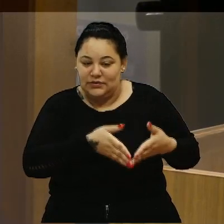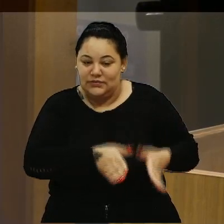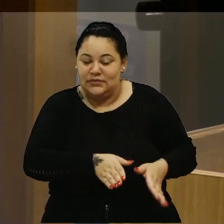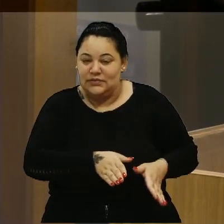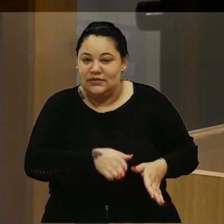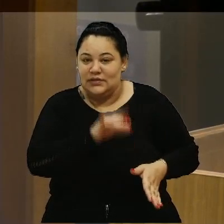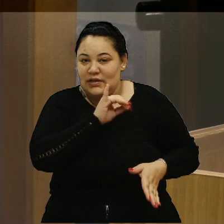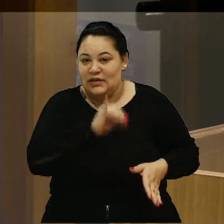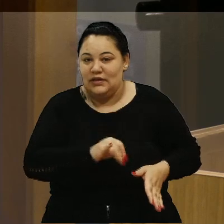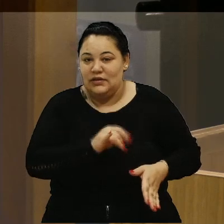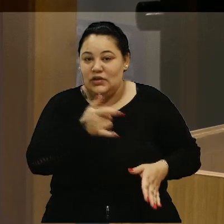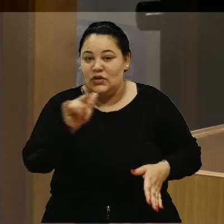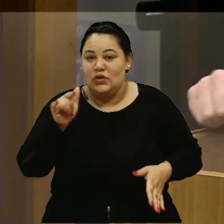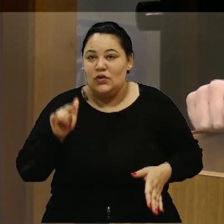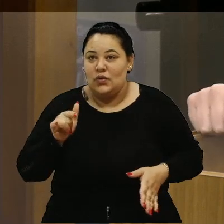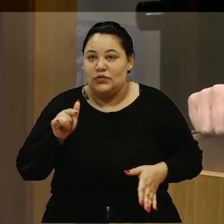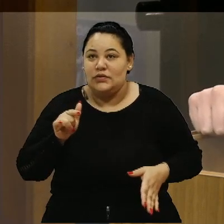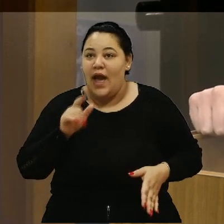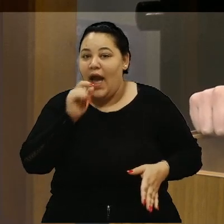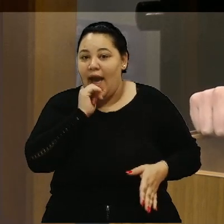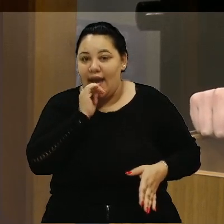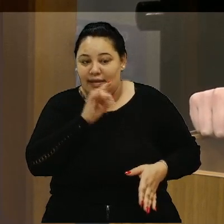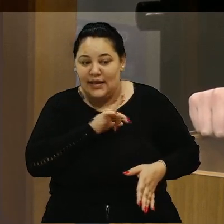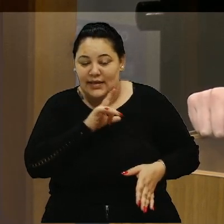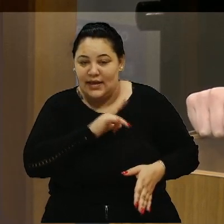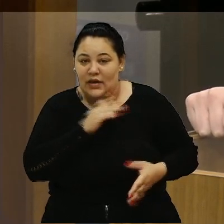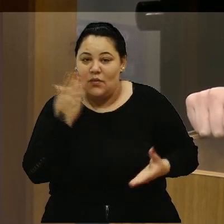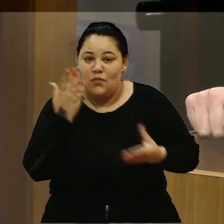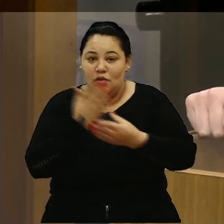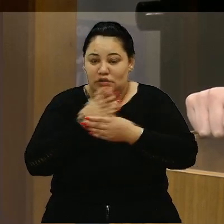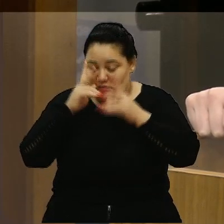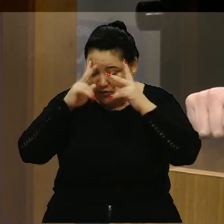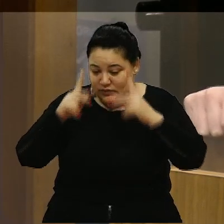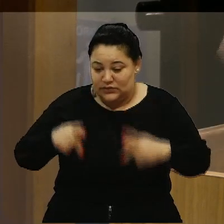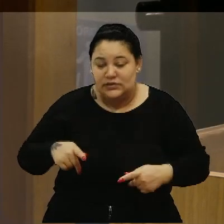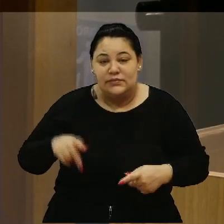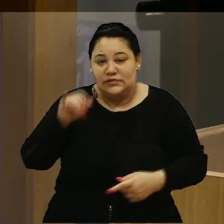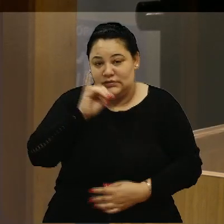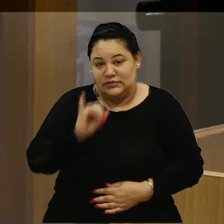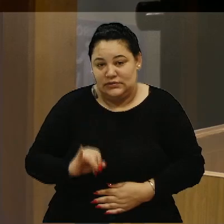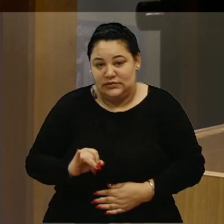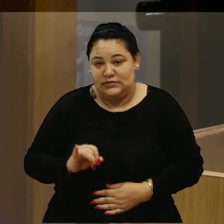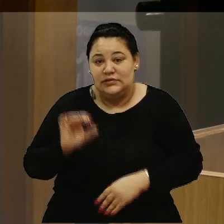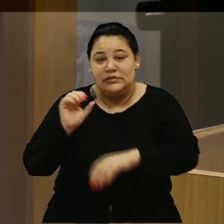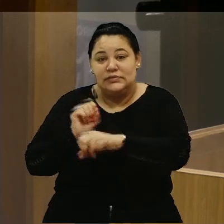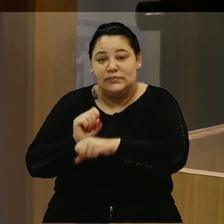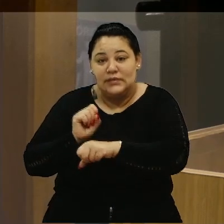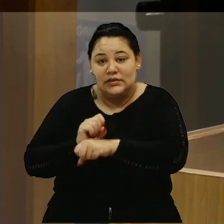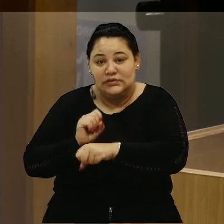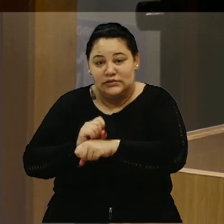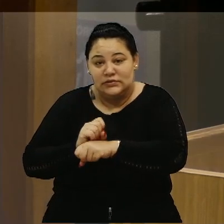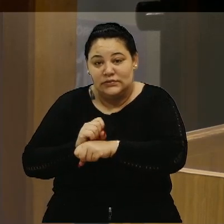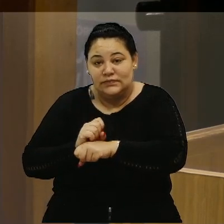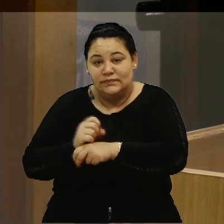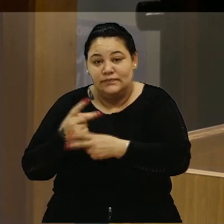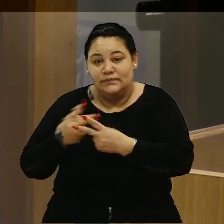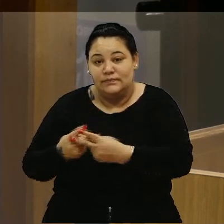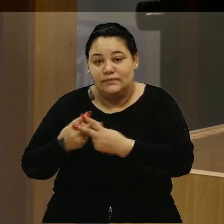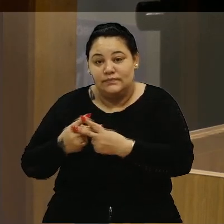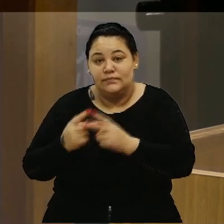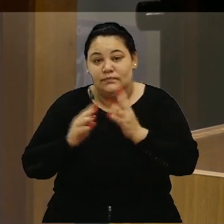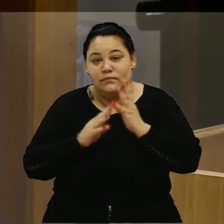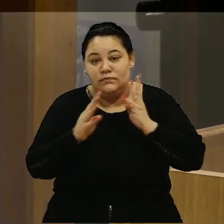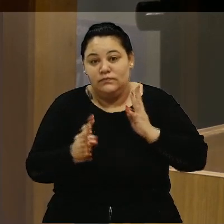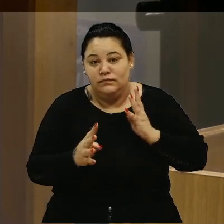caxienses estão em processo de reconhecimento de sua cidadania italiana, aguardando pacientemente na fila,